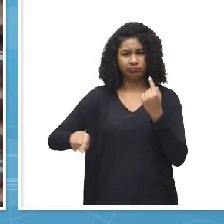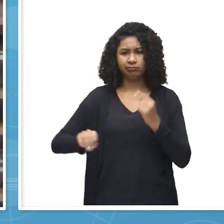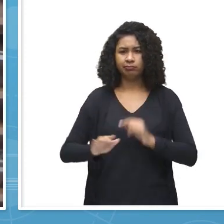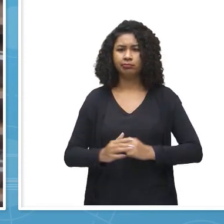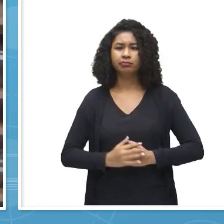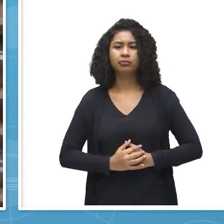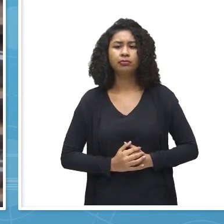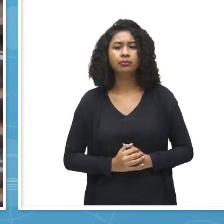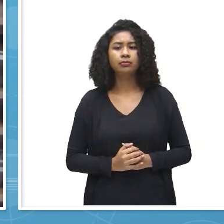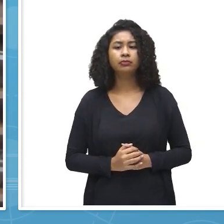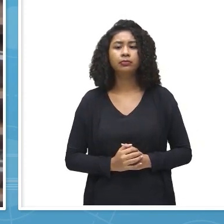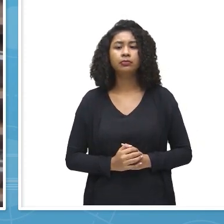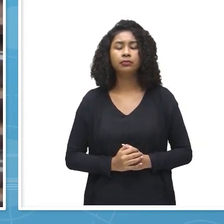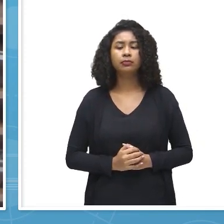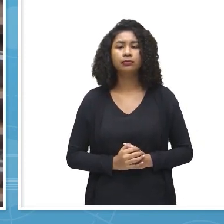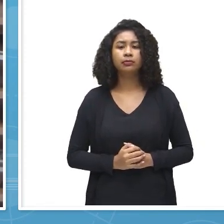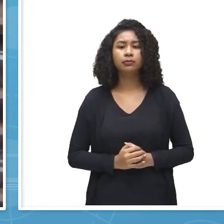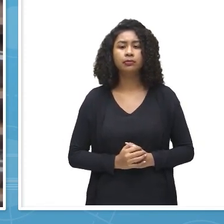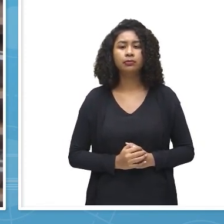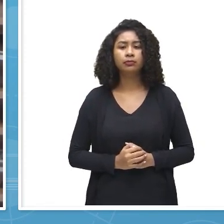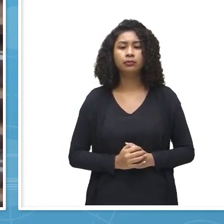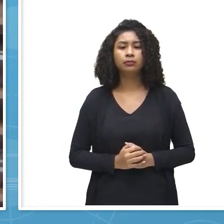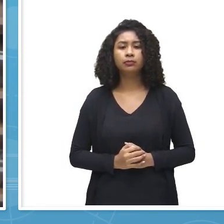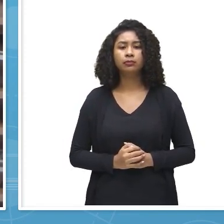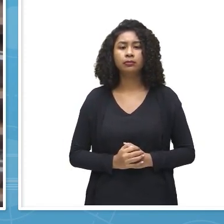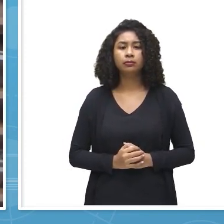desse tecido conjuntivo, tá bom? Então,